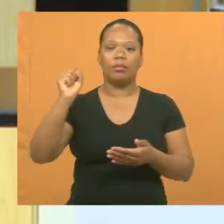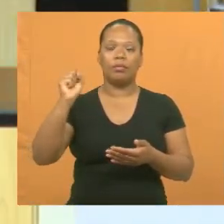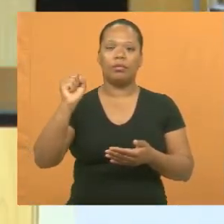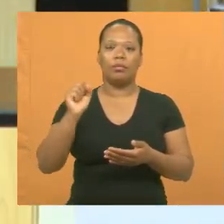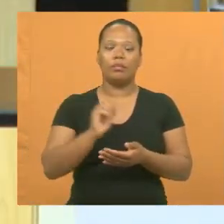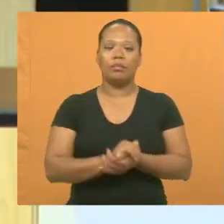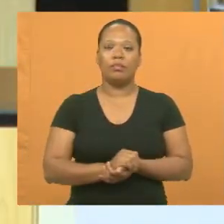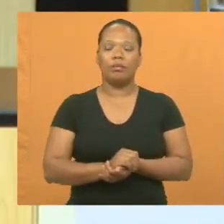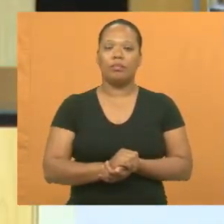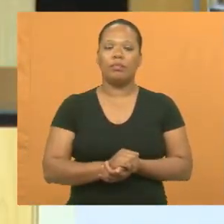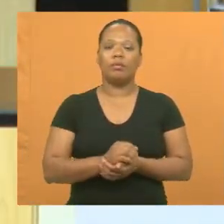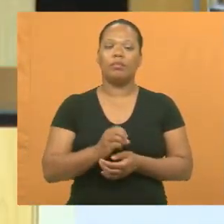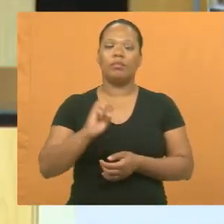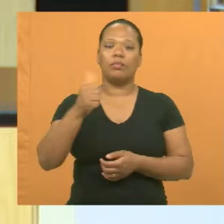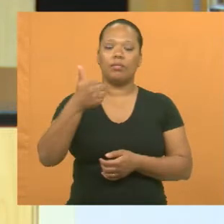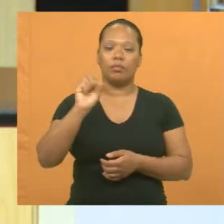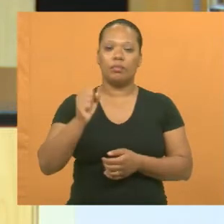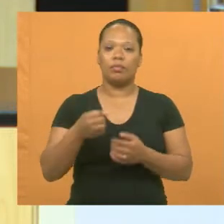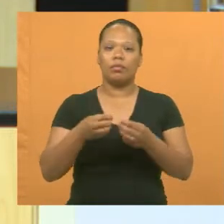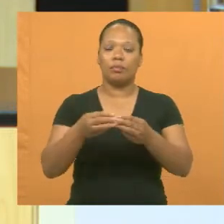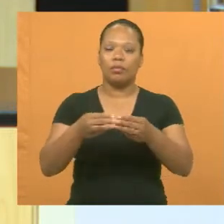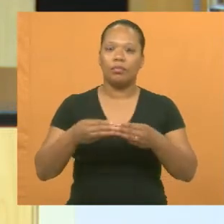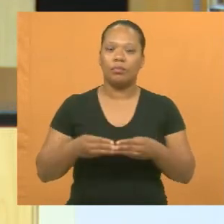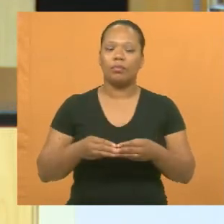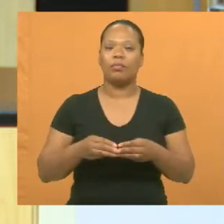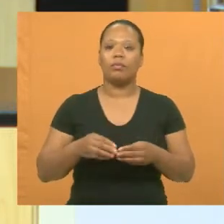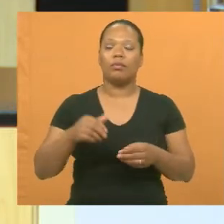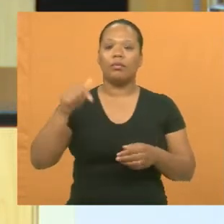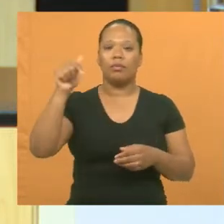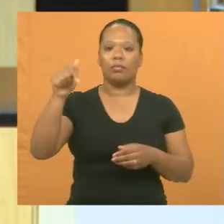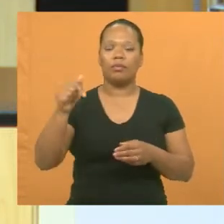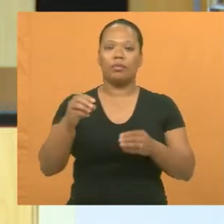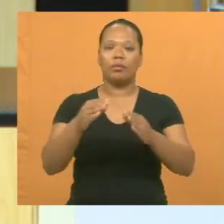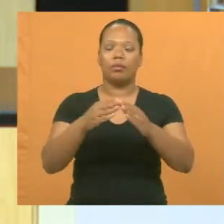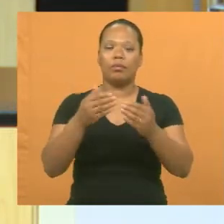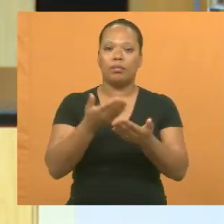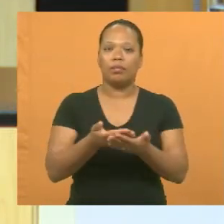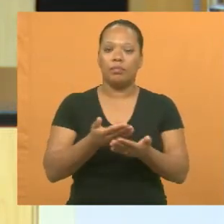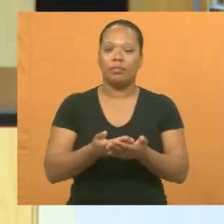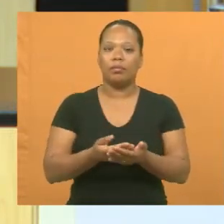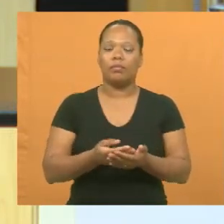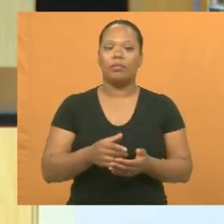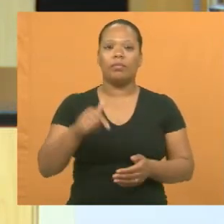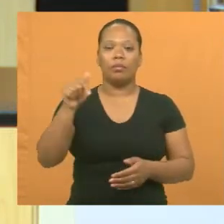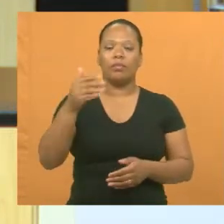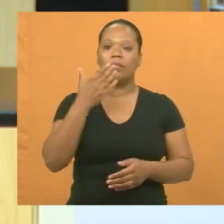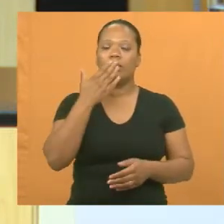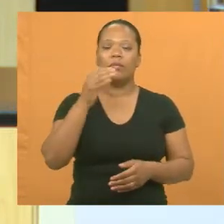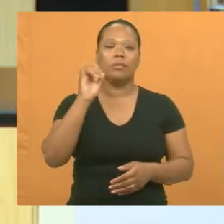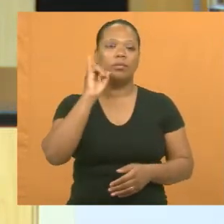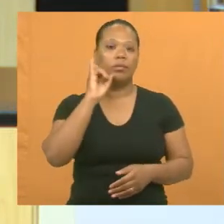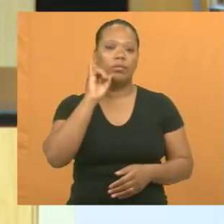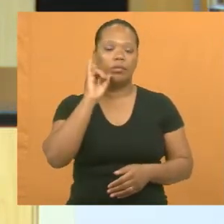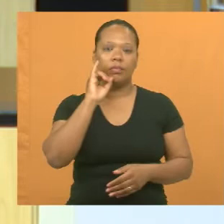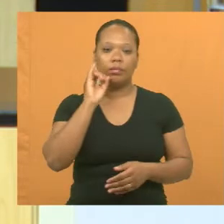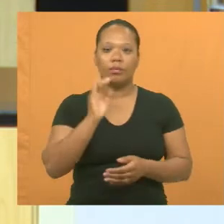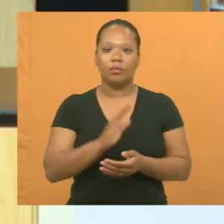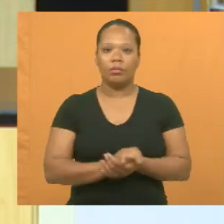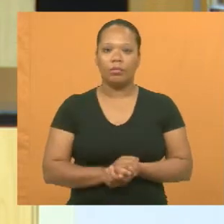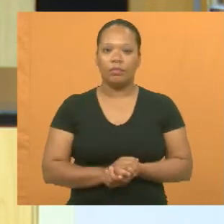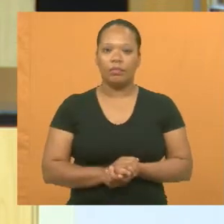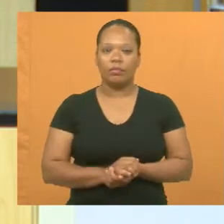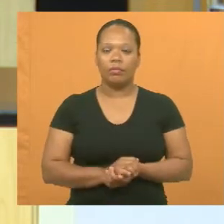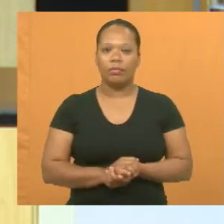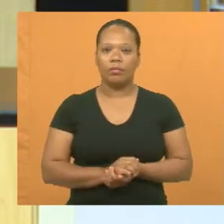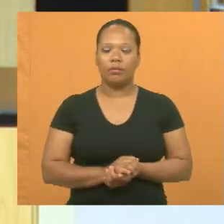indicações, 18 moções, 7 requerimentos e 5 pedidos de informação. E dentre esses estão